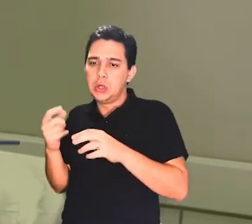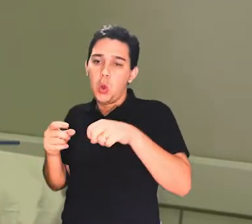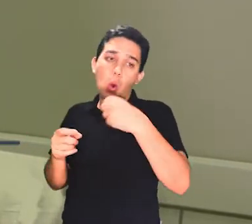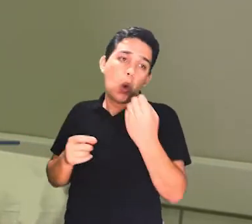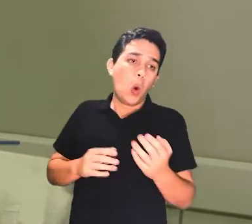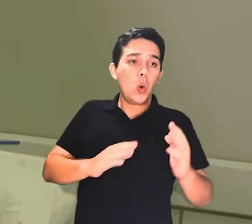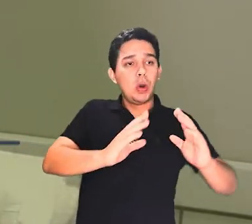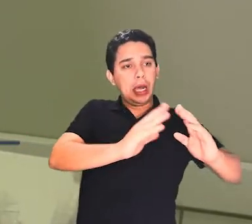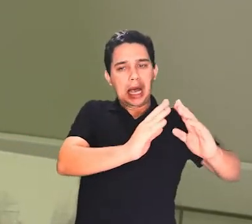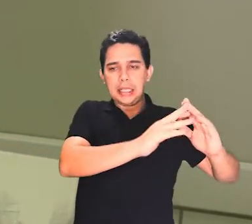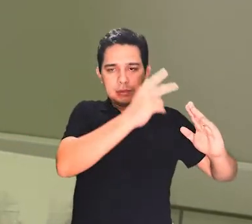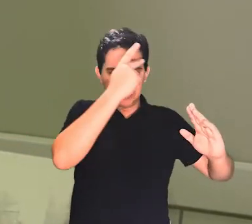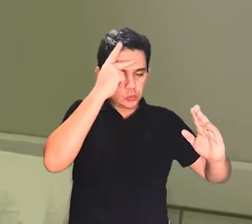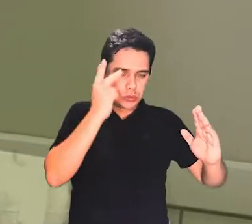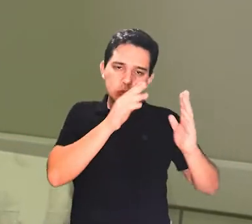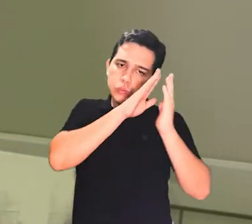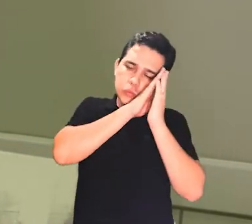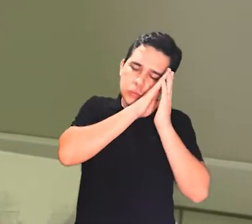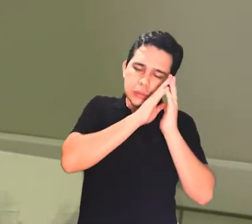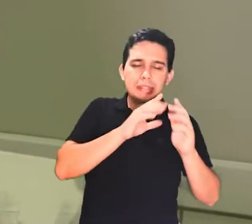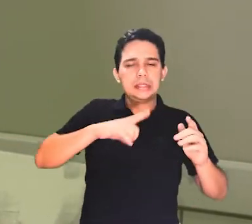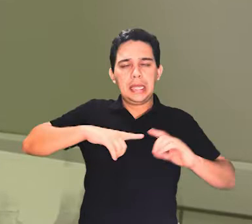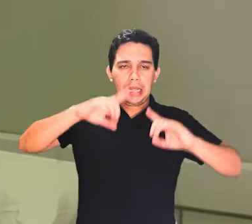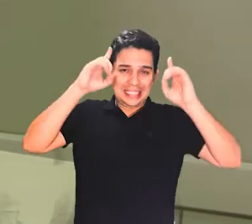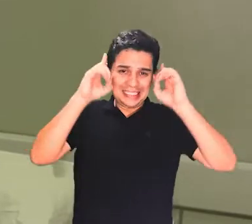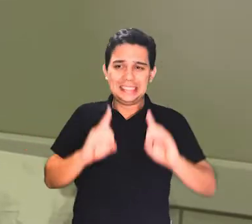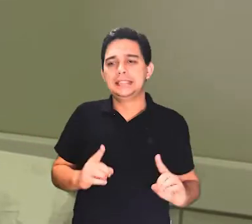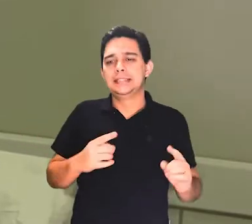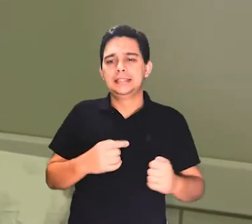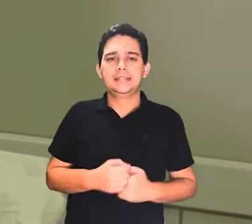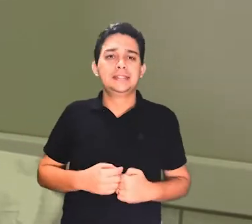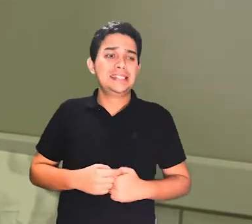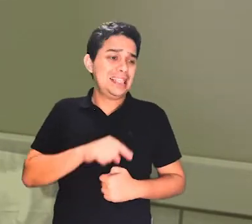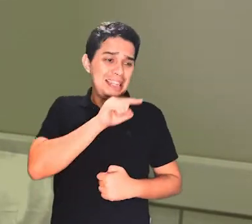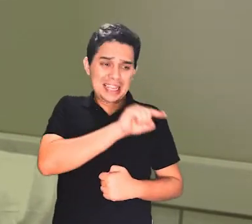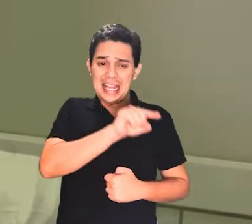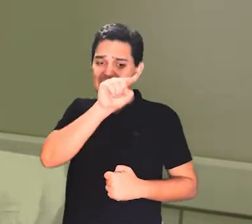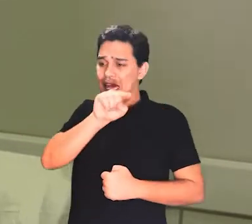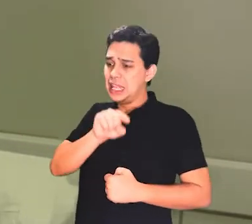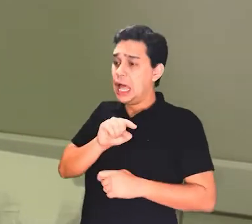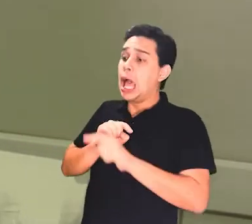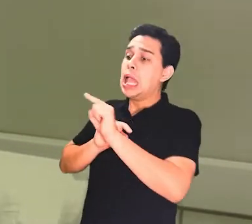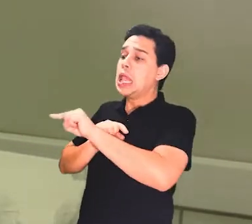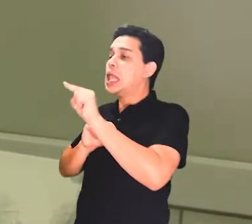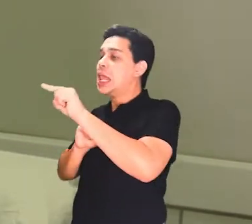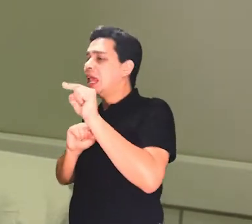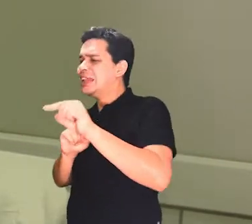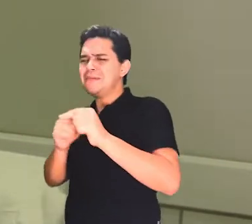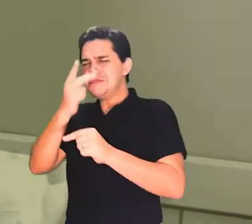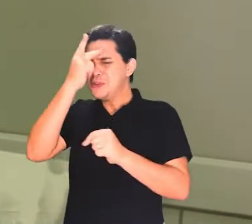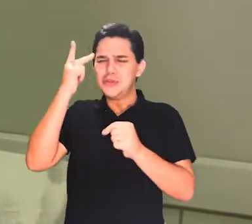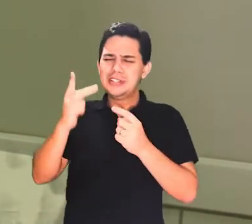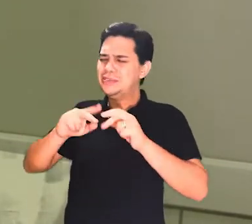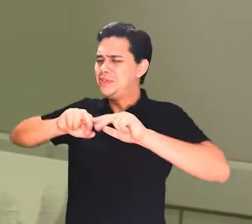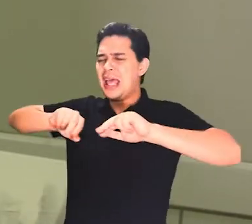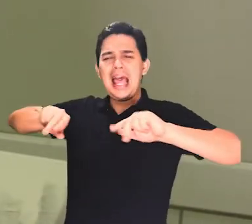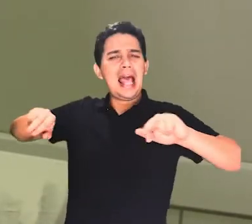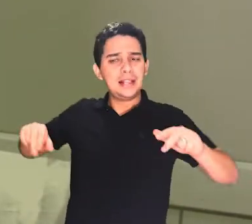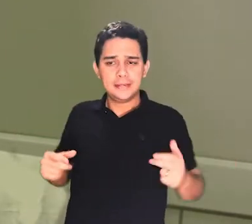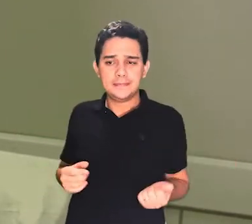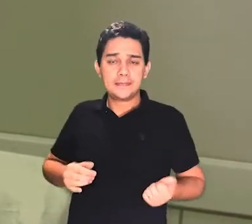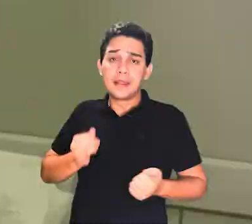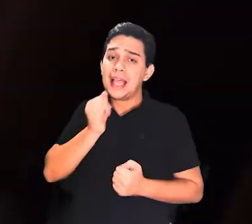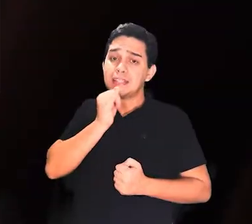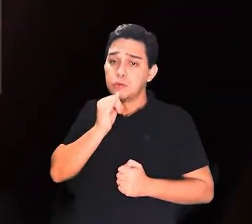pessoa com deficiência, a gente tem pessoas de todas as origens. Então, você pega lá, um exemplo, o